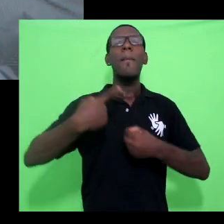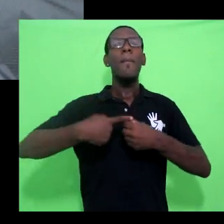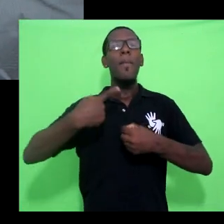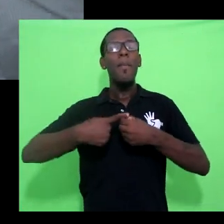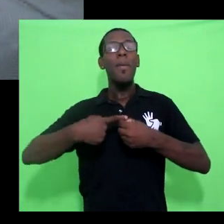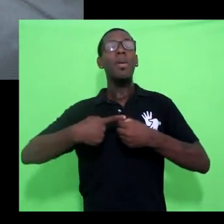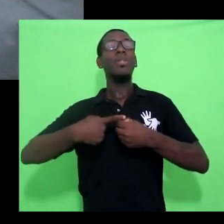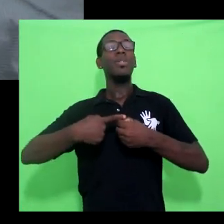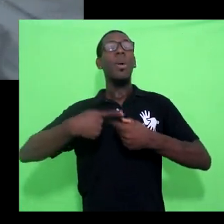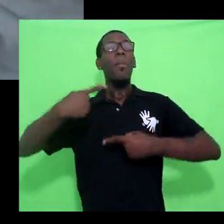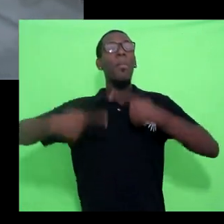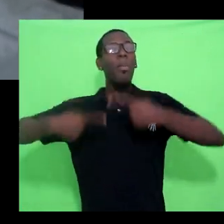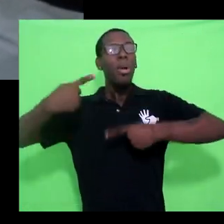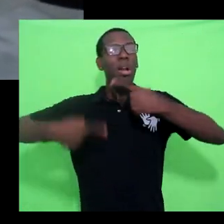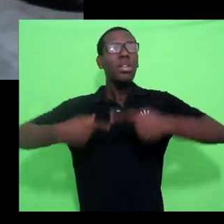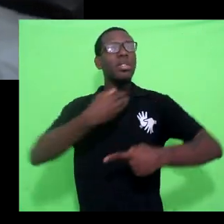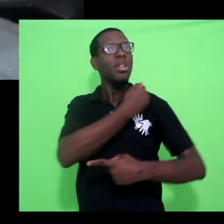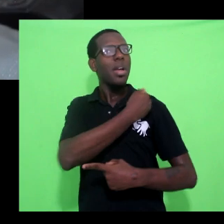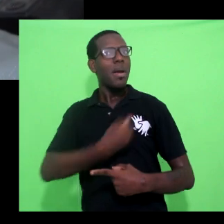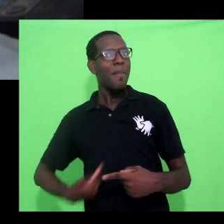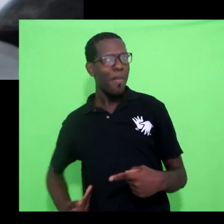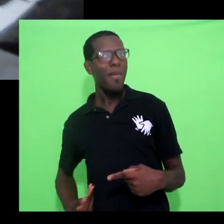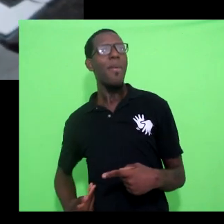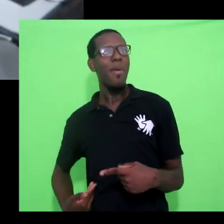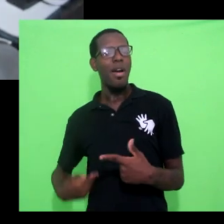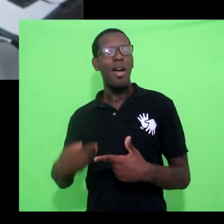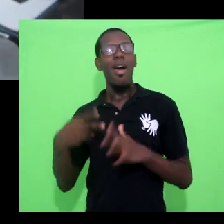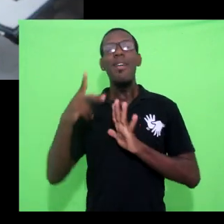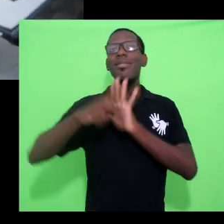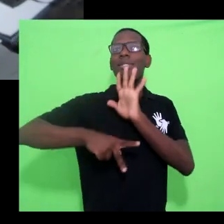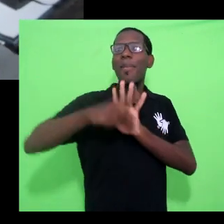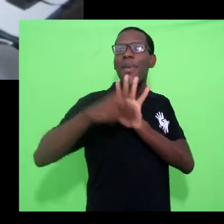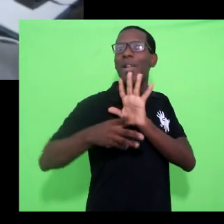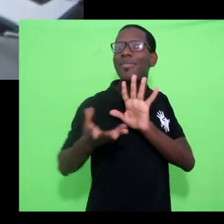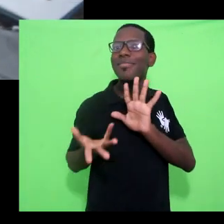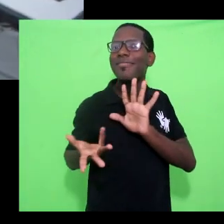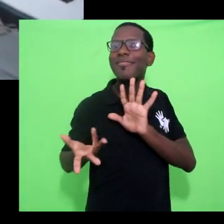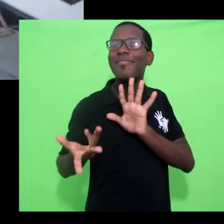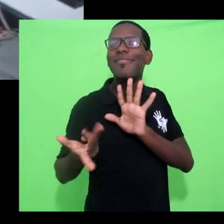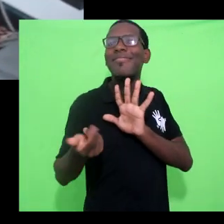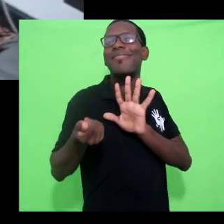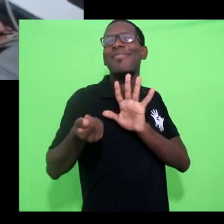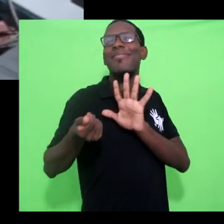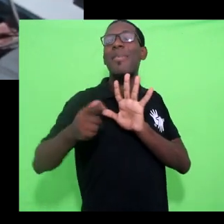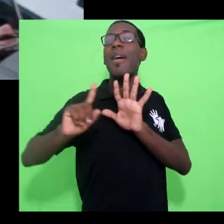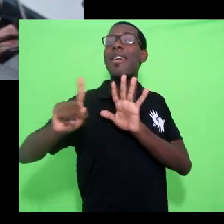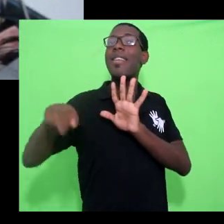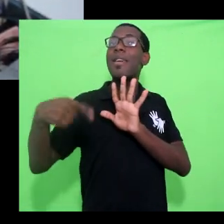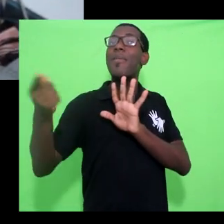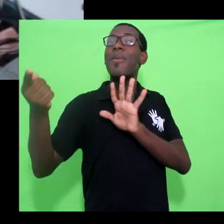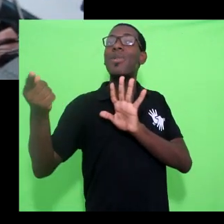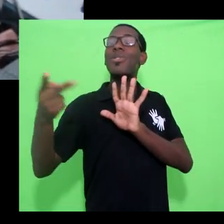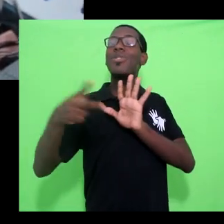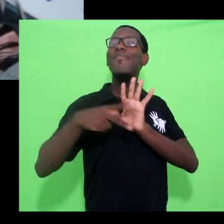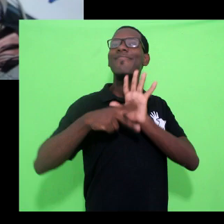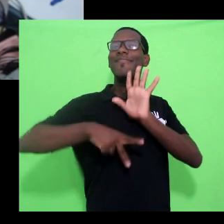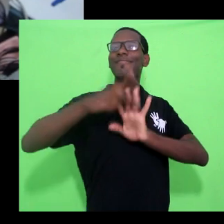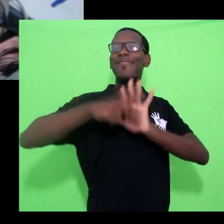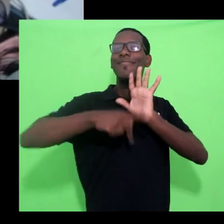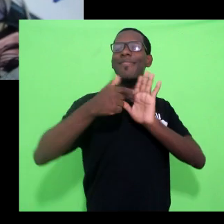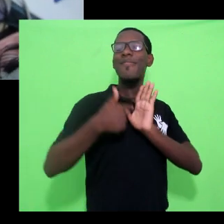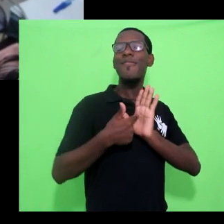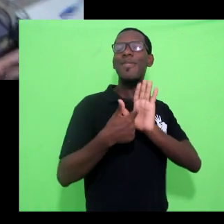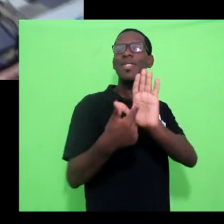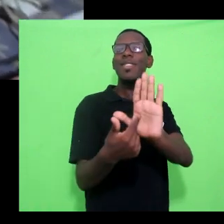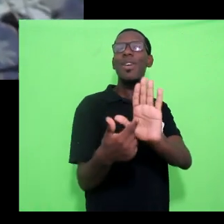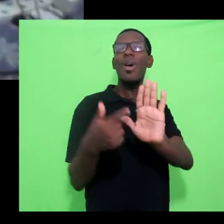último foi trabalhar no Observatório Municipal de Políticas Públicas.